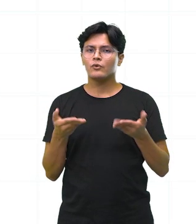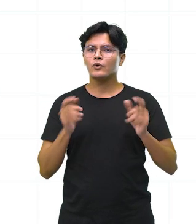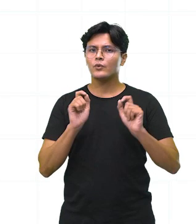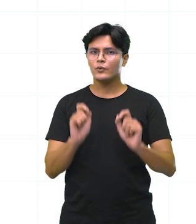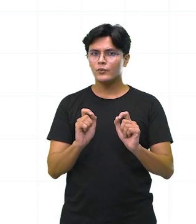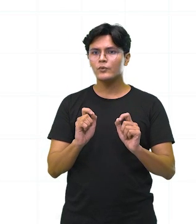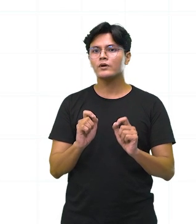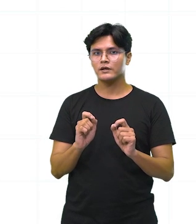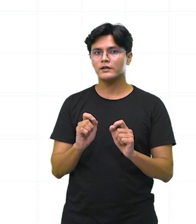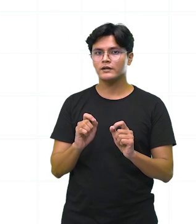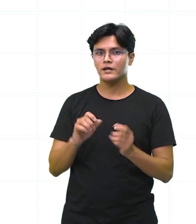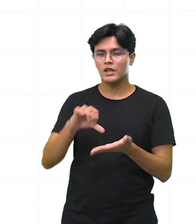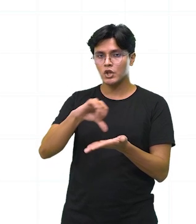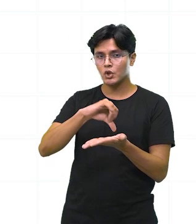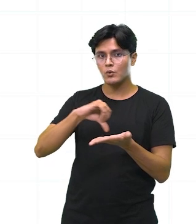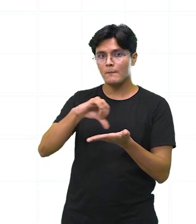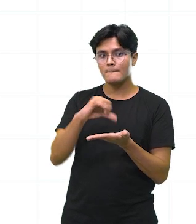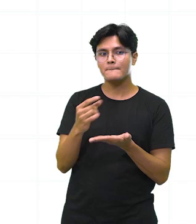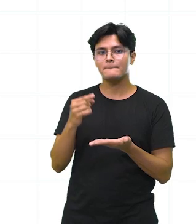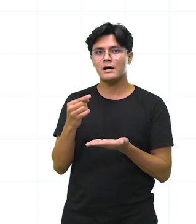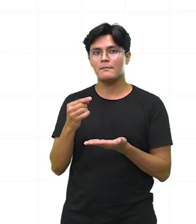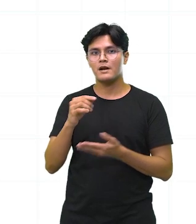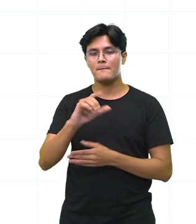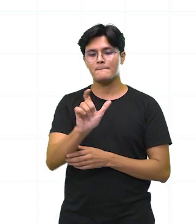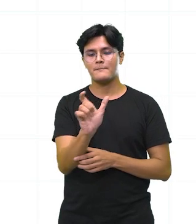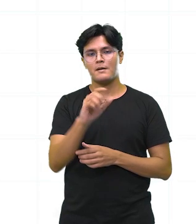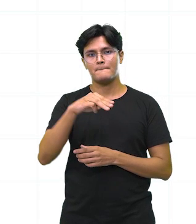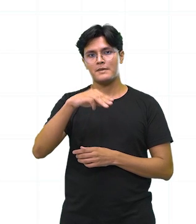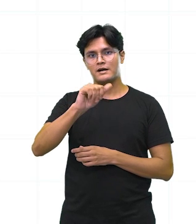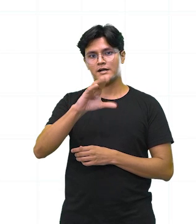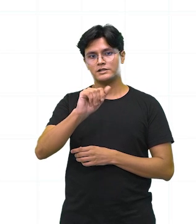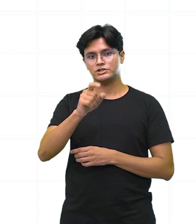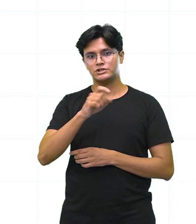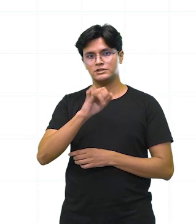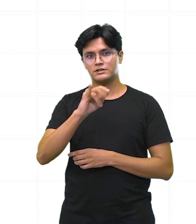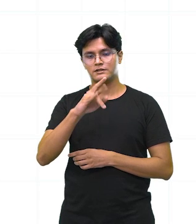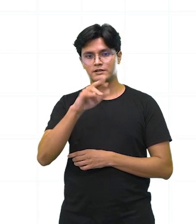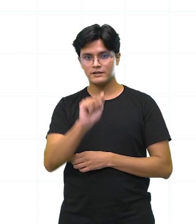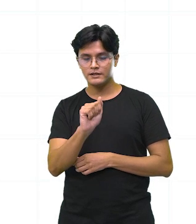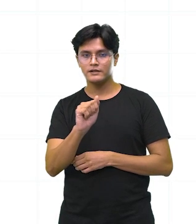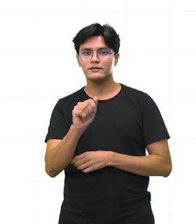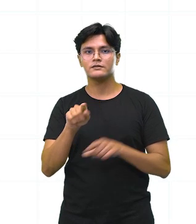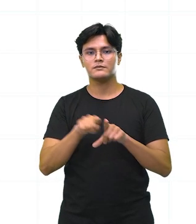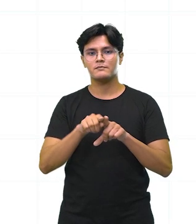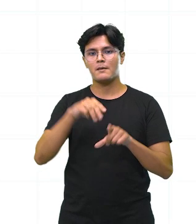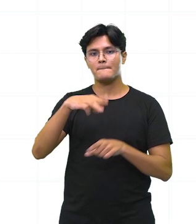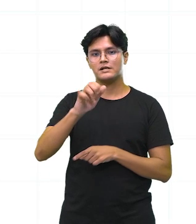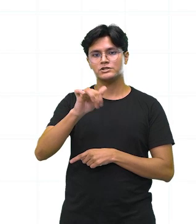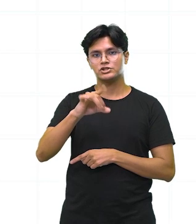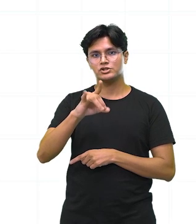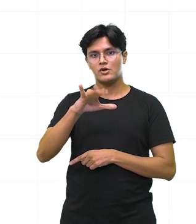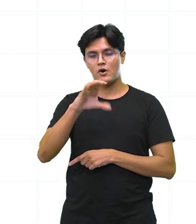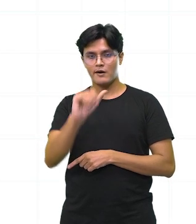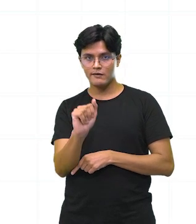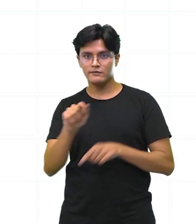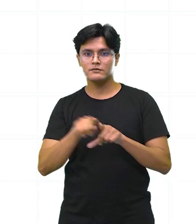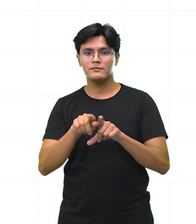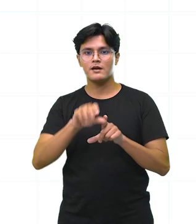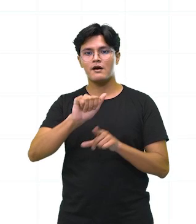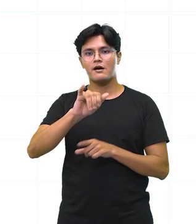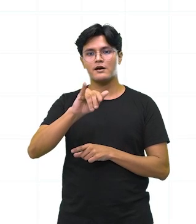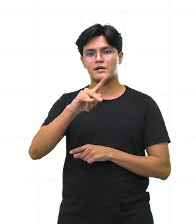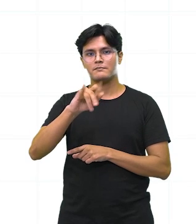mapa do Brasil aí das palavras macacheira mandioca e aipim né então muita gente dizer